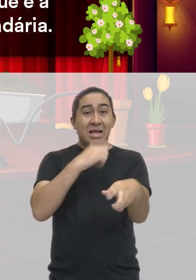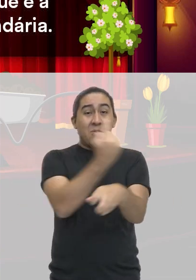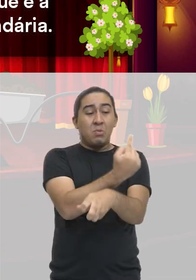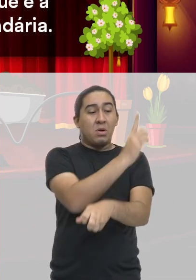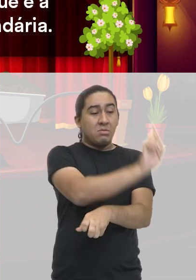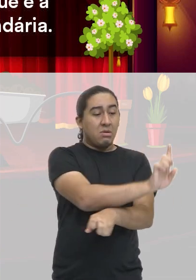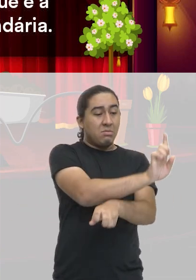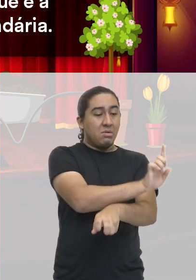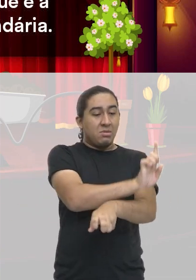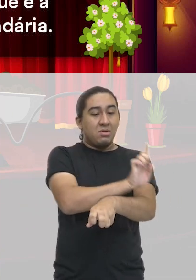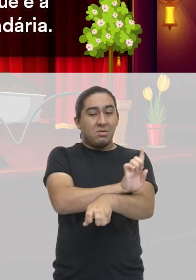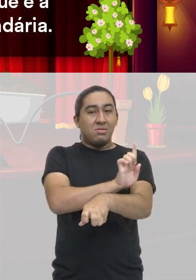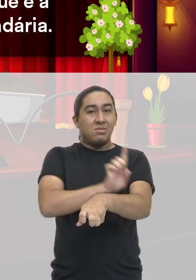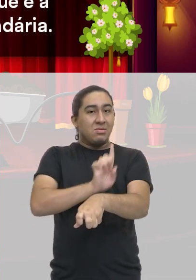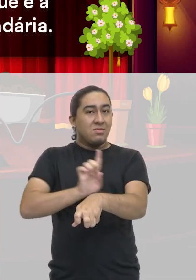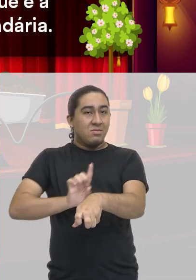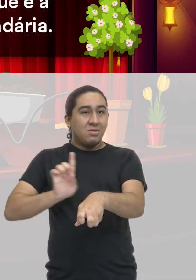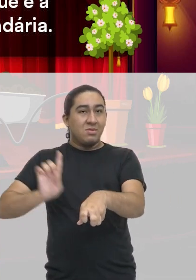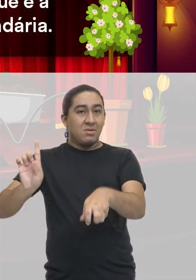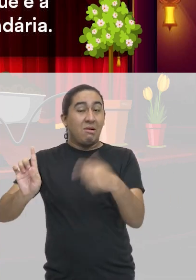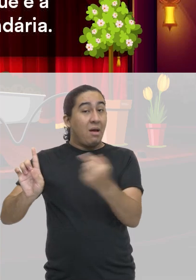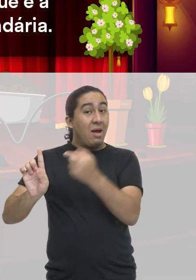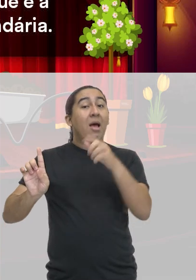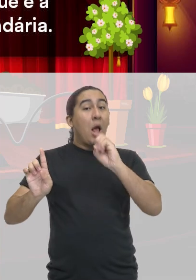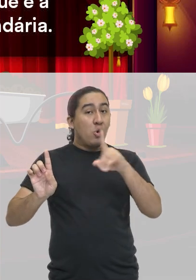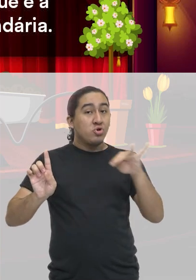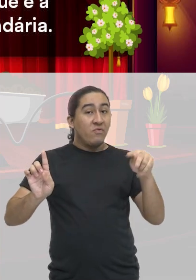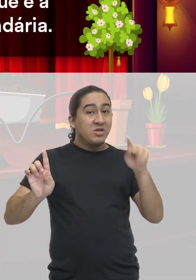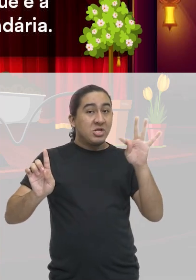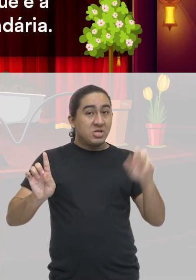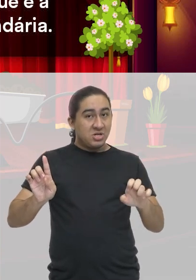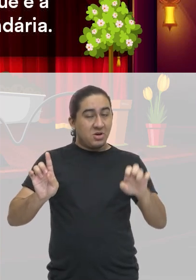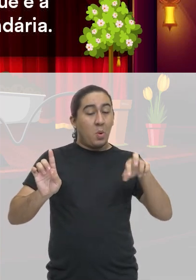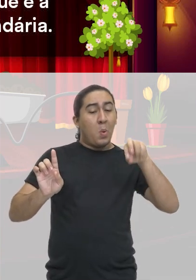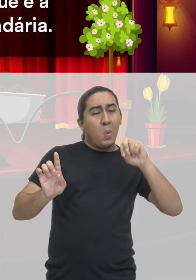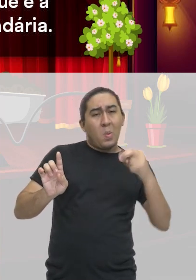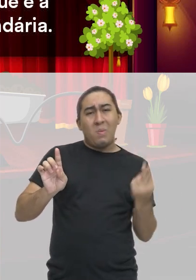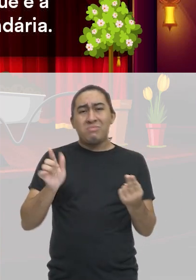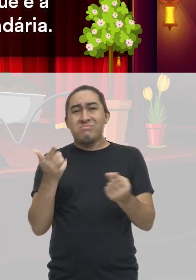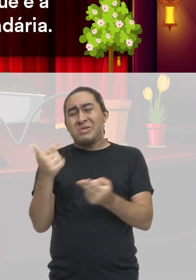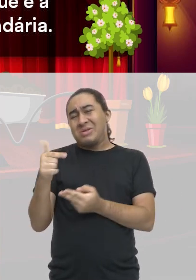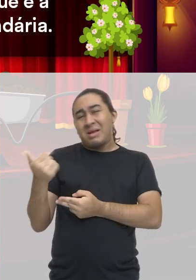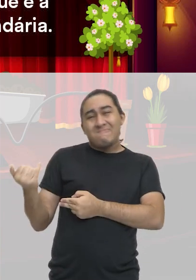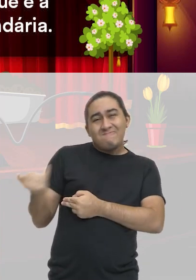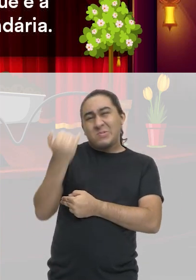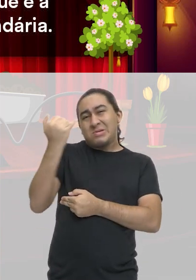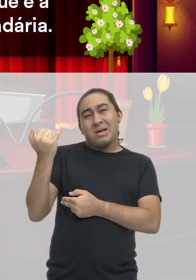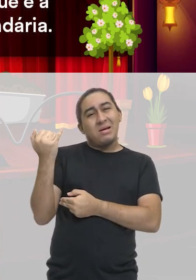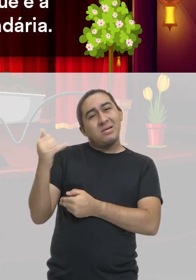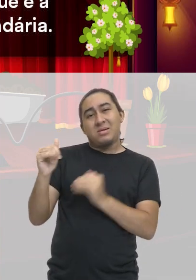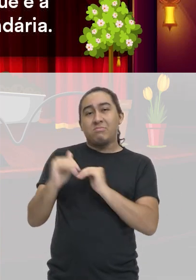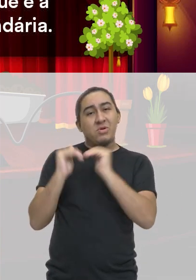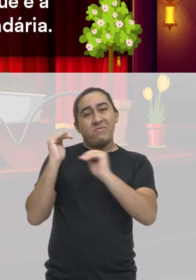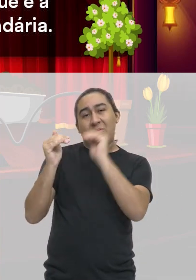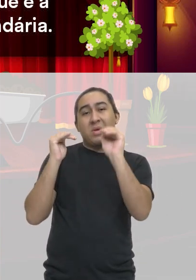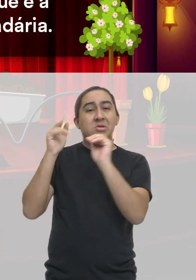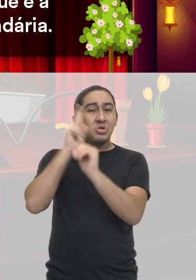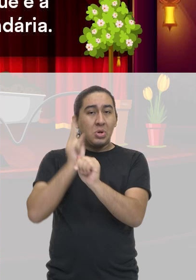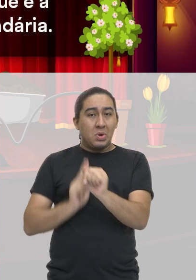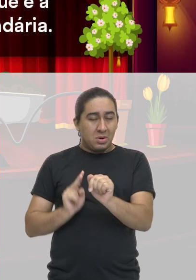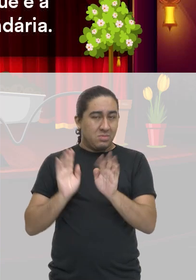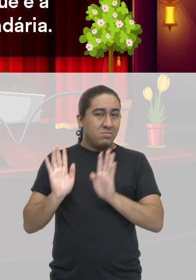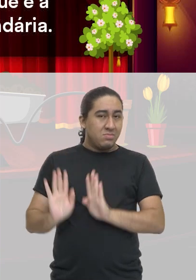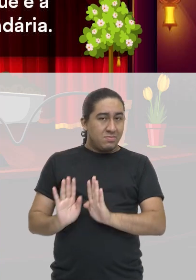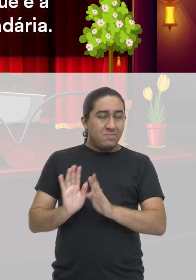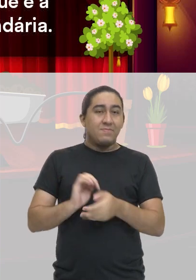conversando e tem aquelas pessoas passando por trás, são coadjuvantes. Ou então não tem tanta importância no desenvolvimento da peça.